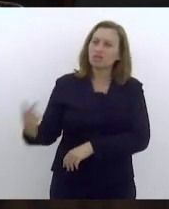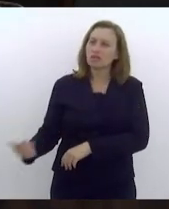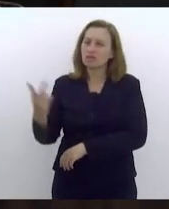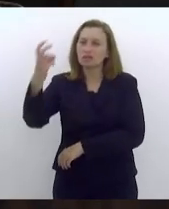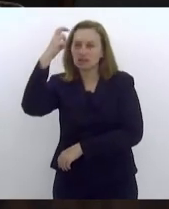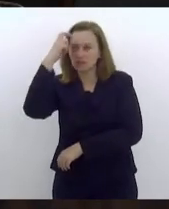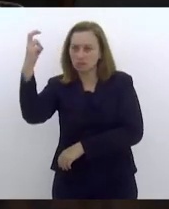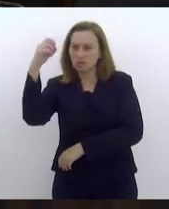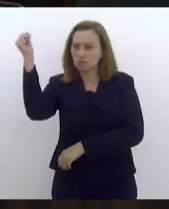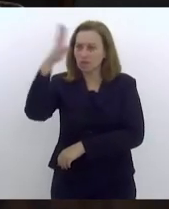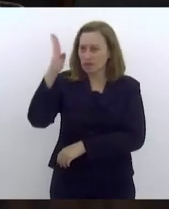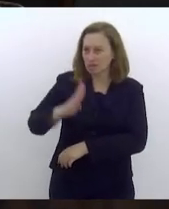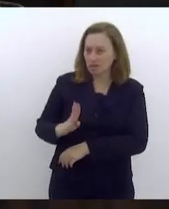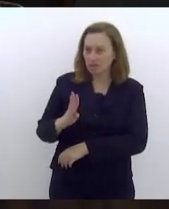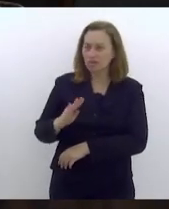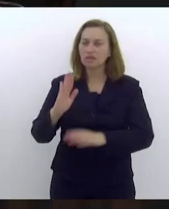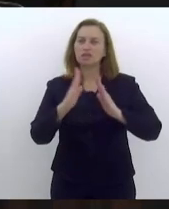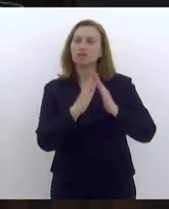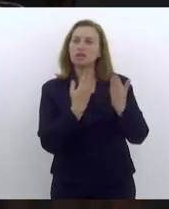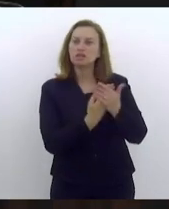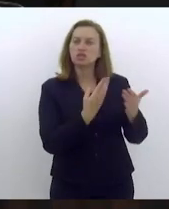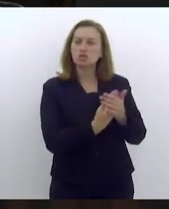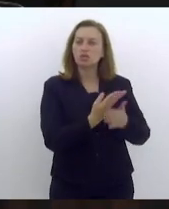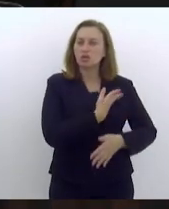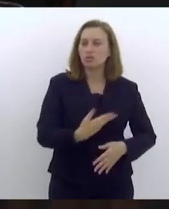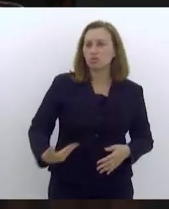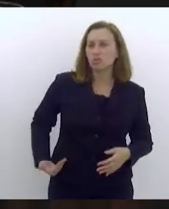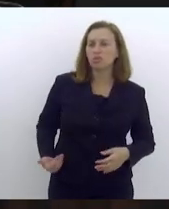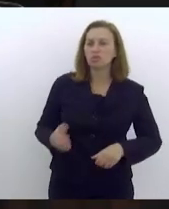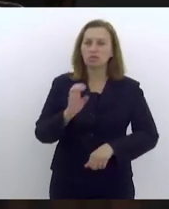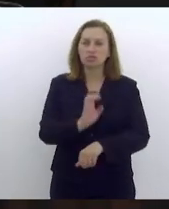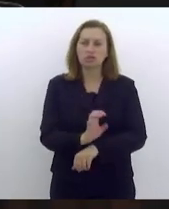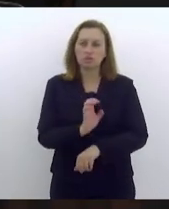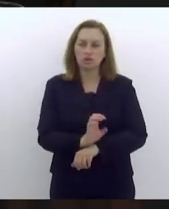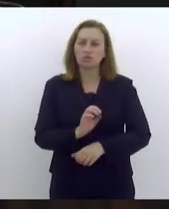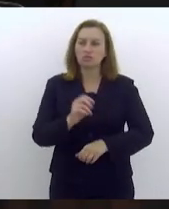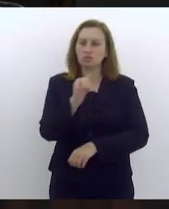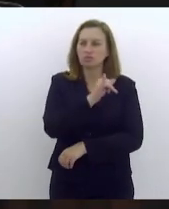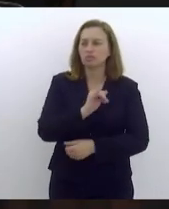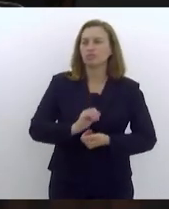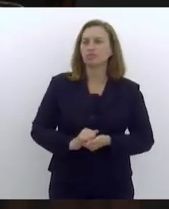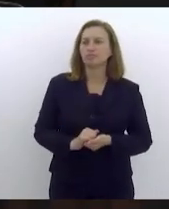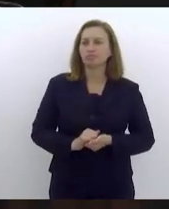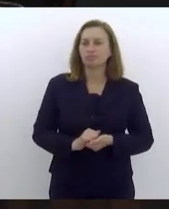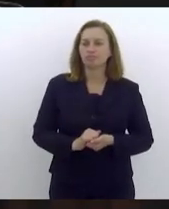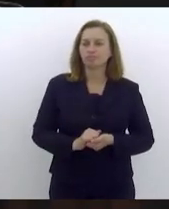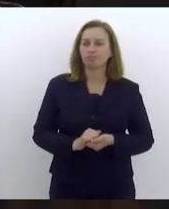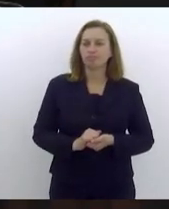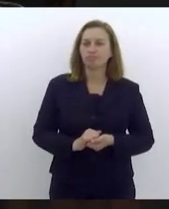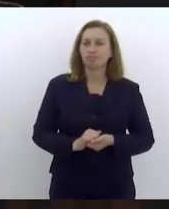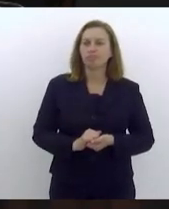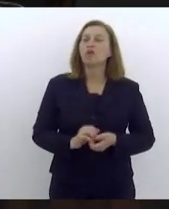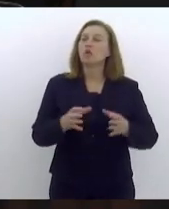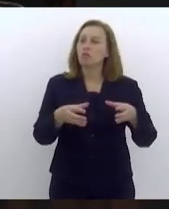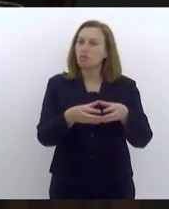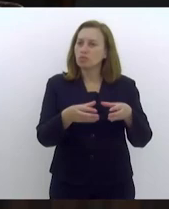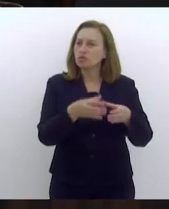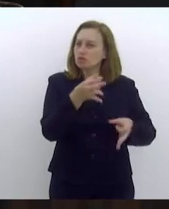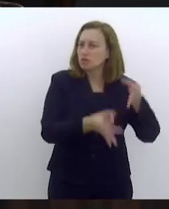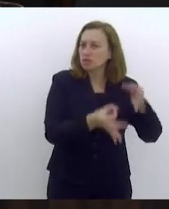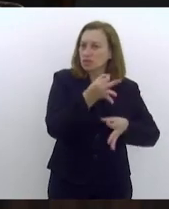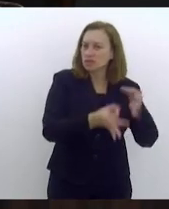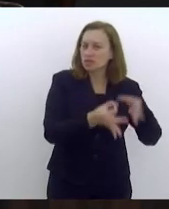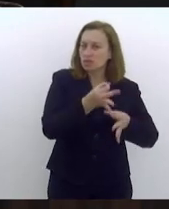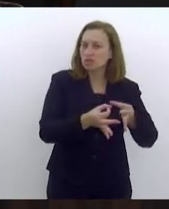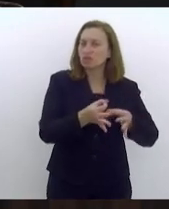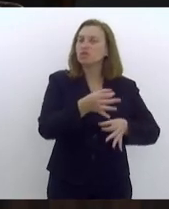Cultura Brasileira nas escolas públicas da rede estadual do Rio de Janeiro. É pareceres das comissões de Constituição e Justiça